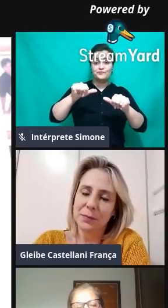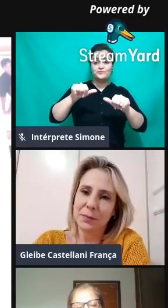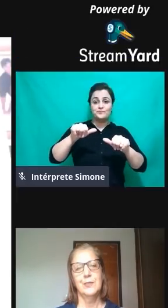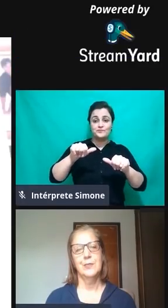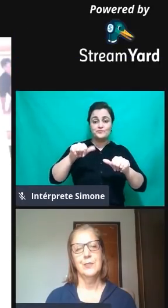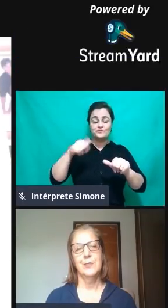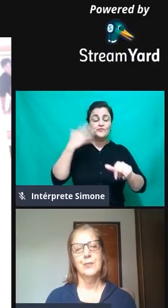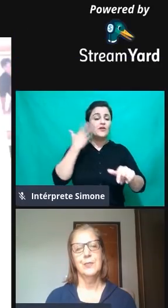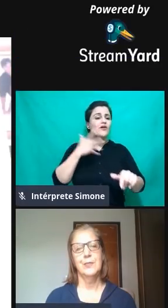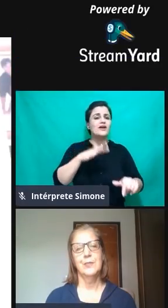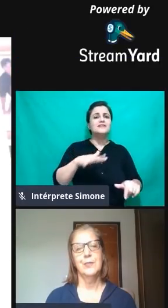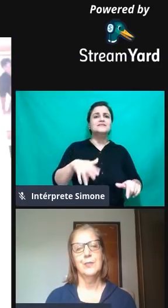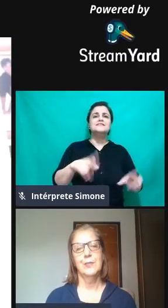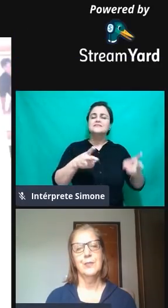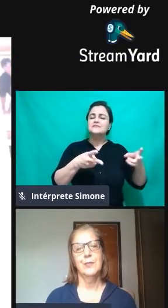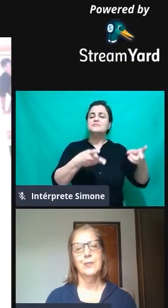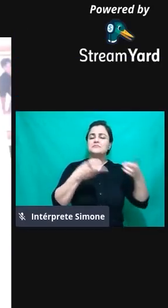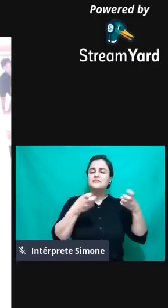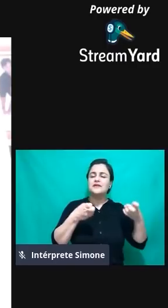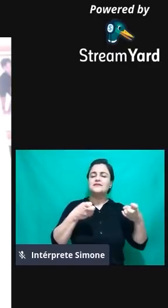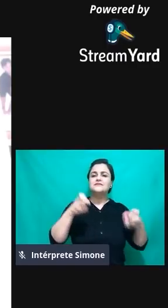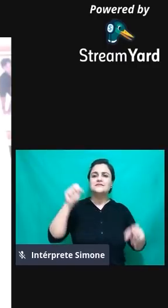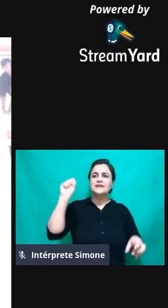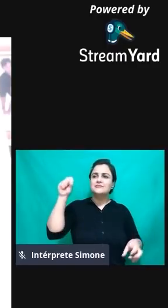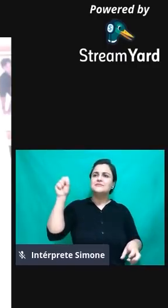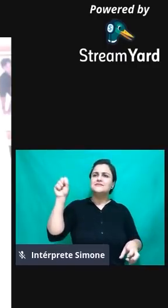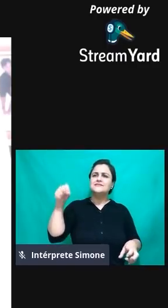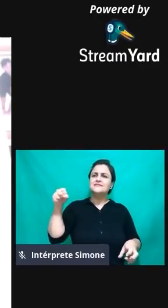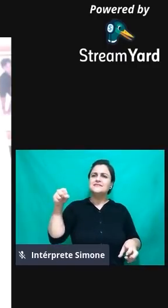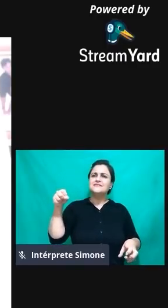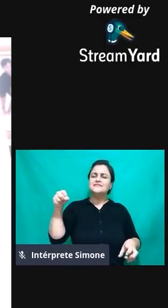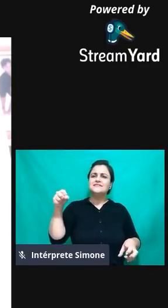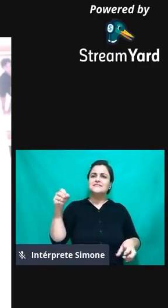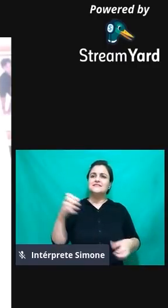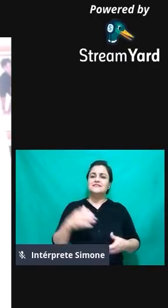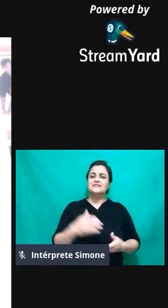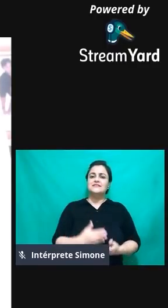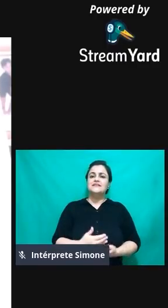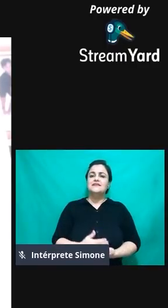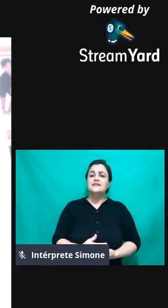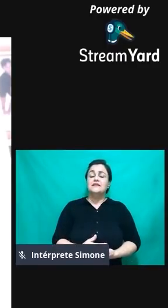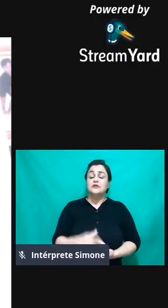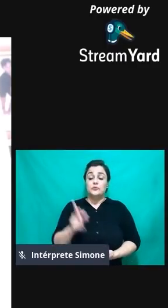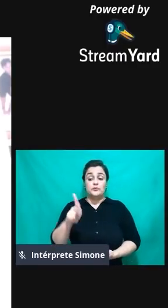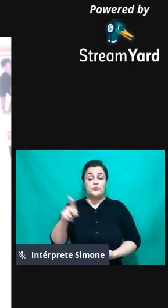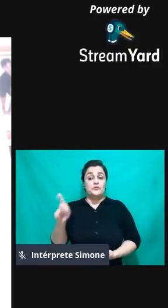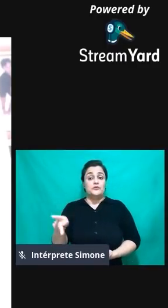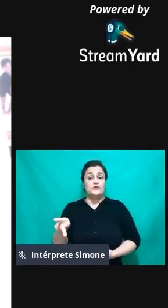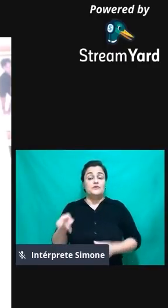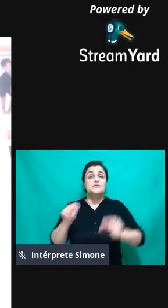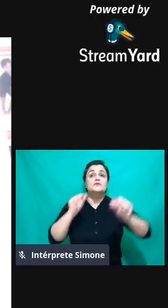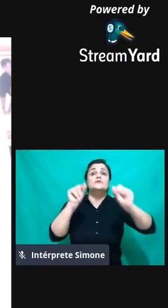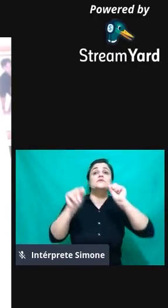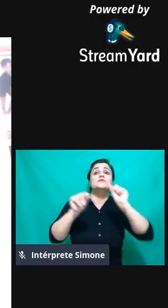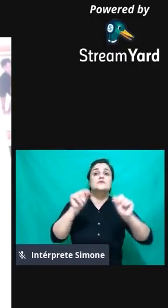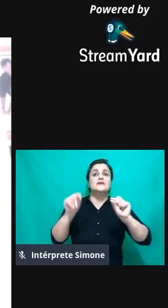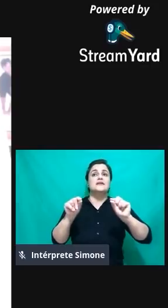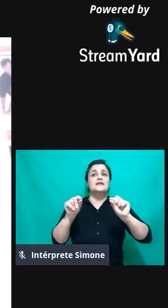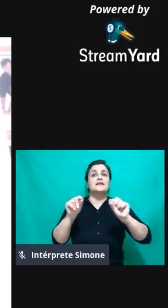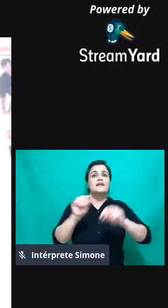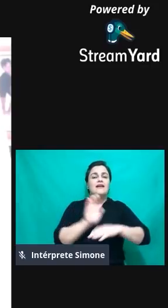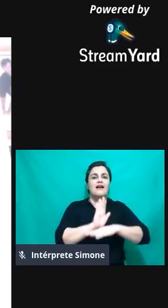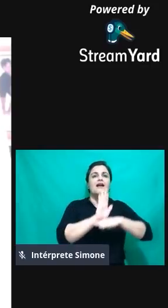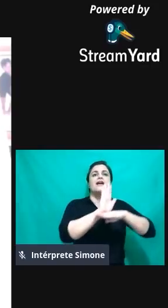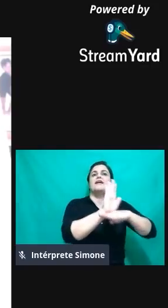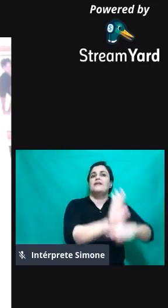desde muito cedo, e nós podemos ir mediando essa aprendizagem e mostrando essas diferenças